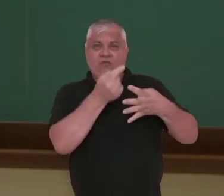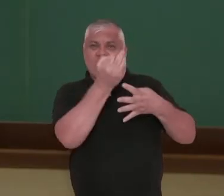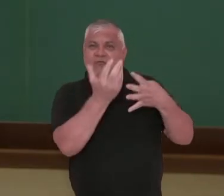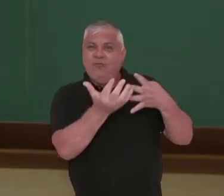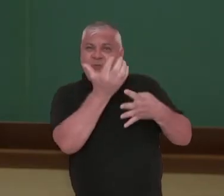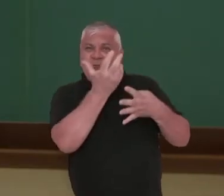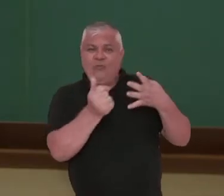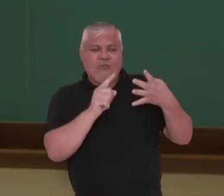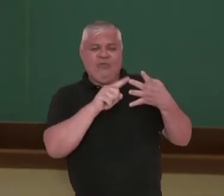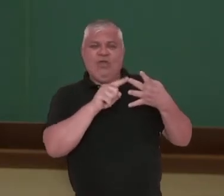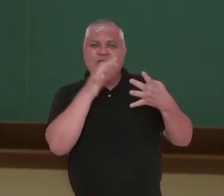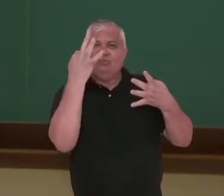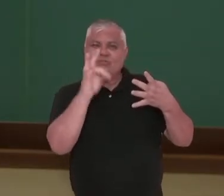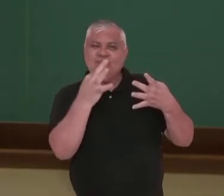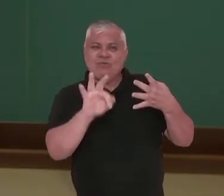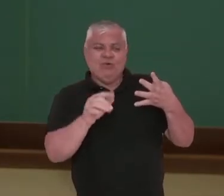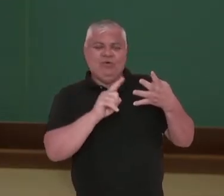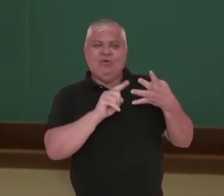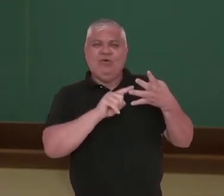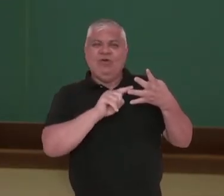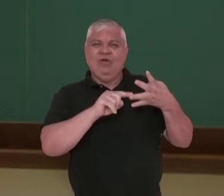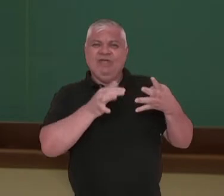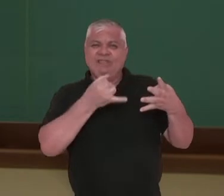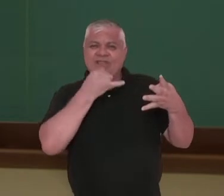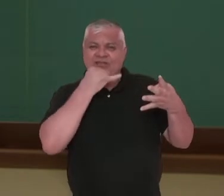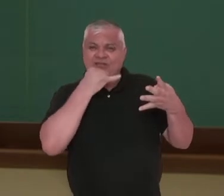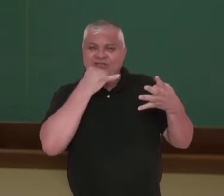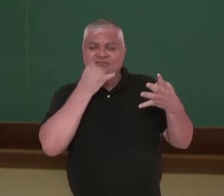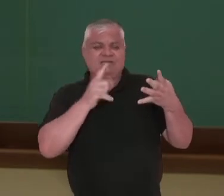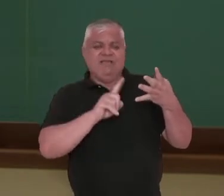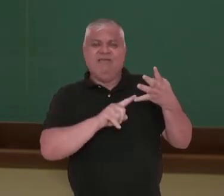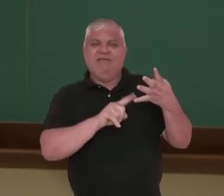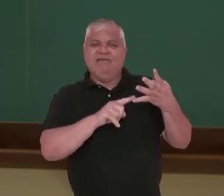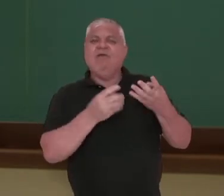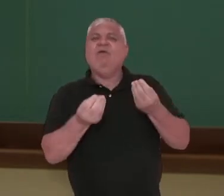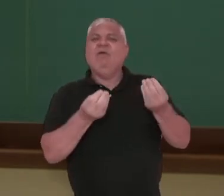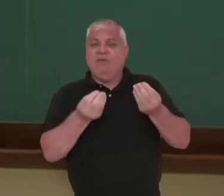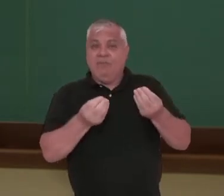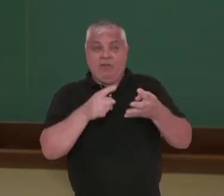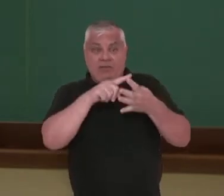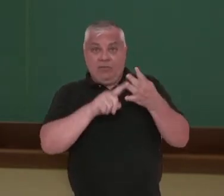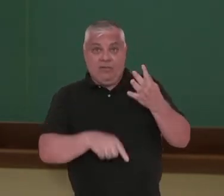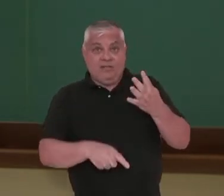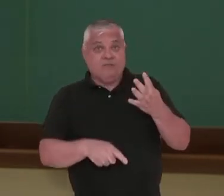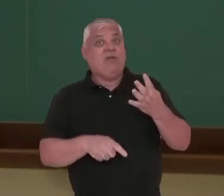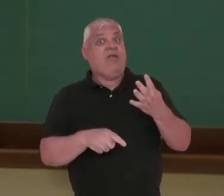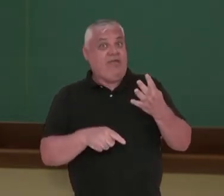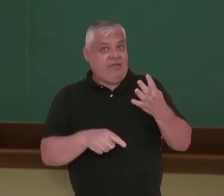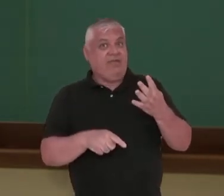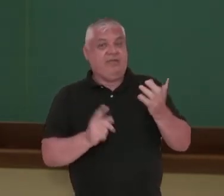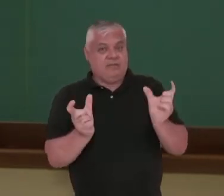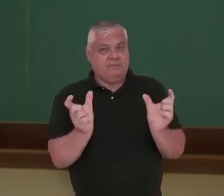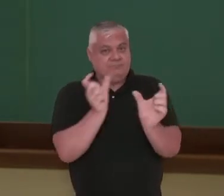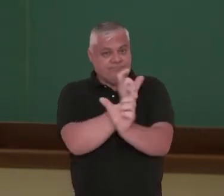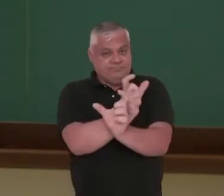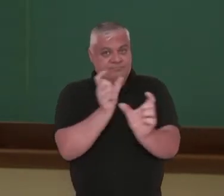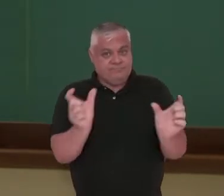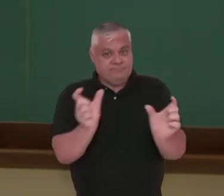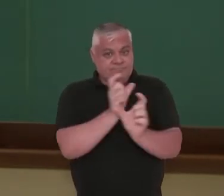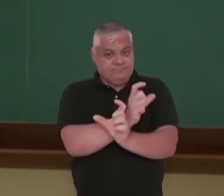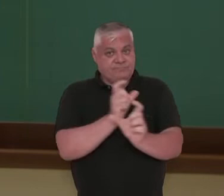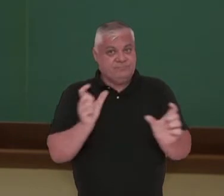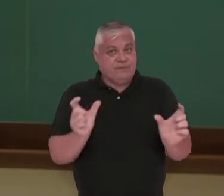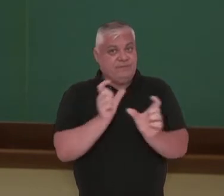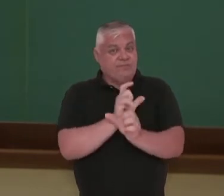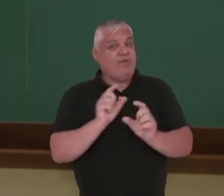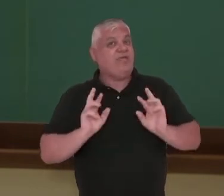se ver. Então, esse recurso chamado antítese, e não confunda, né? Antítese com paradoxo.